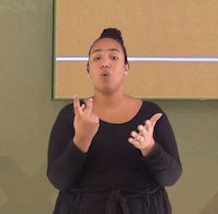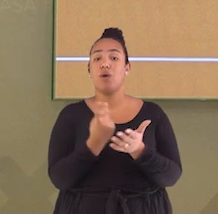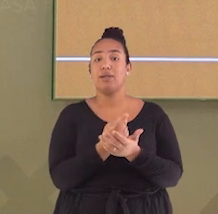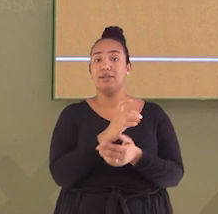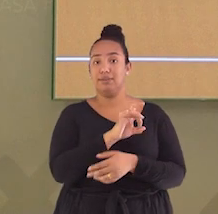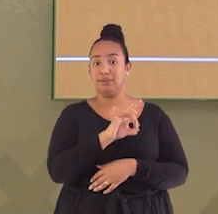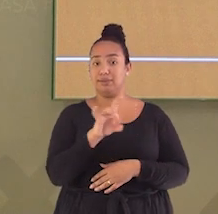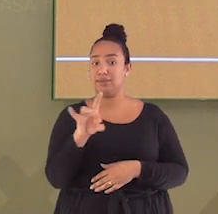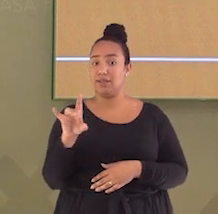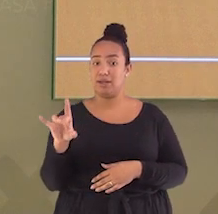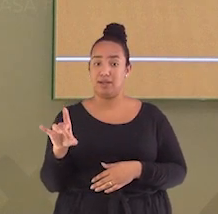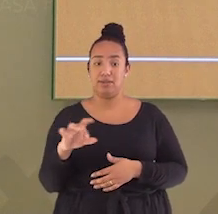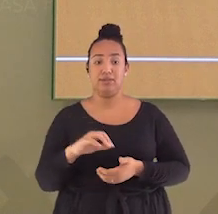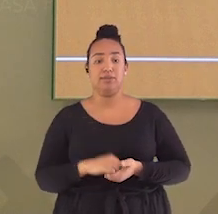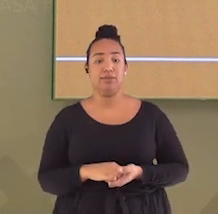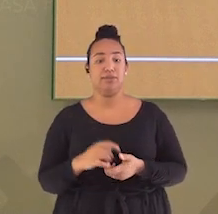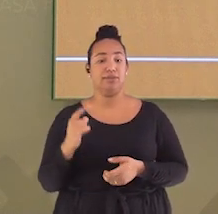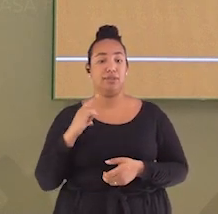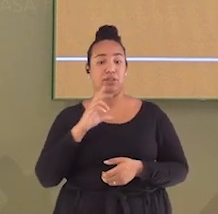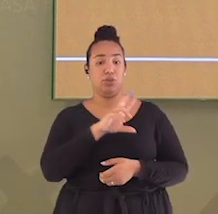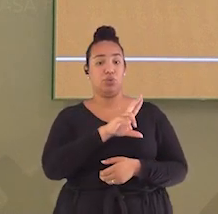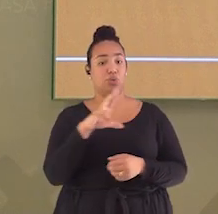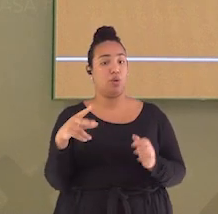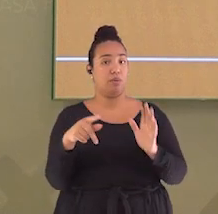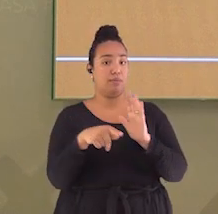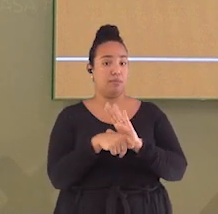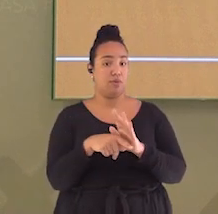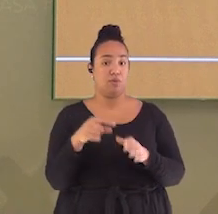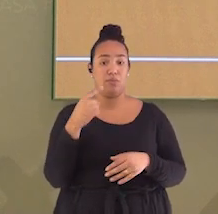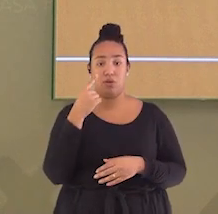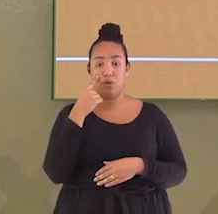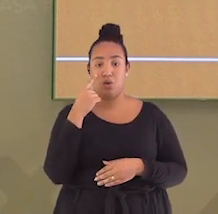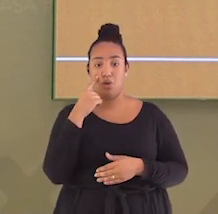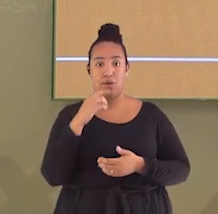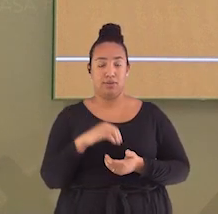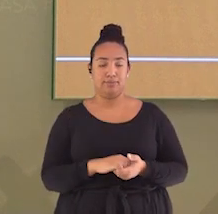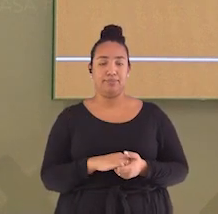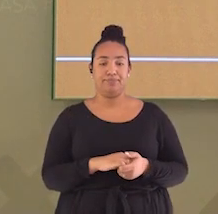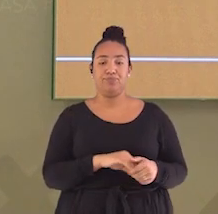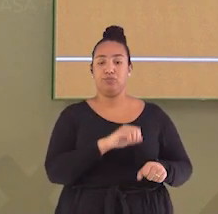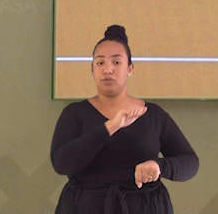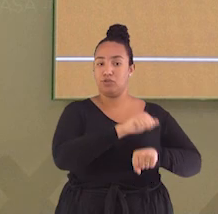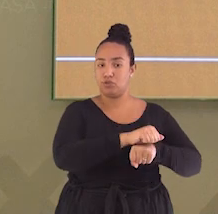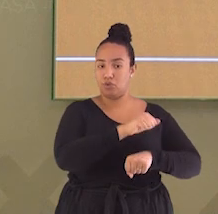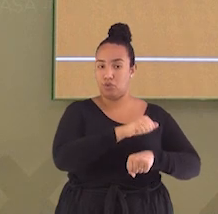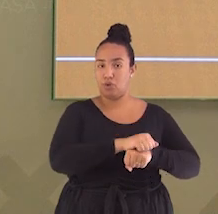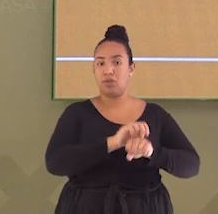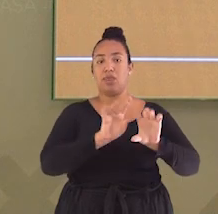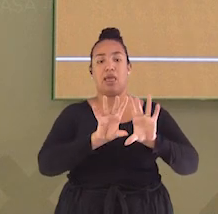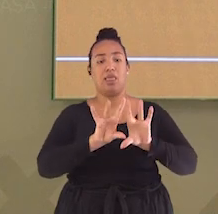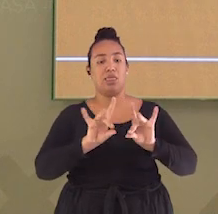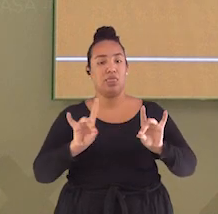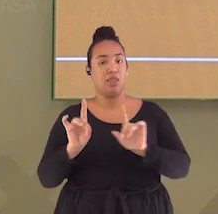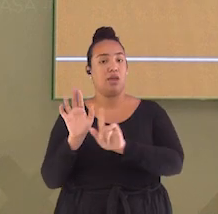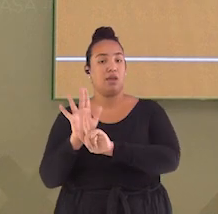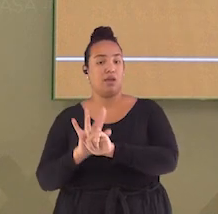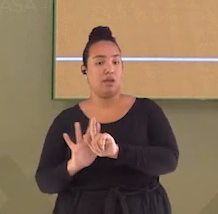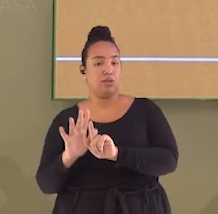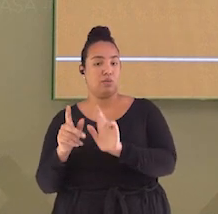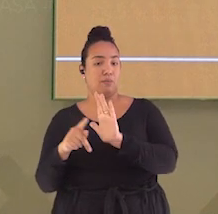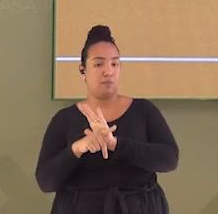na mudança de estado. Temos nomes, isso mesmo. Aqui temos o estado sólido, líquido e gasoso da